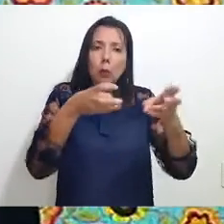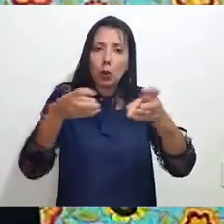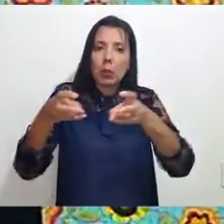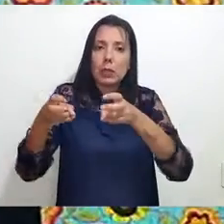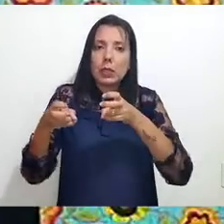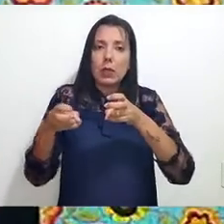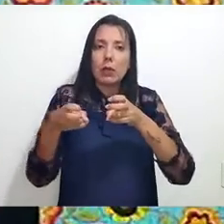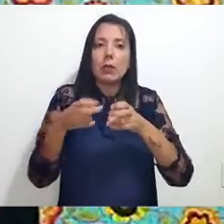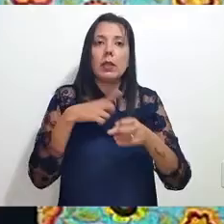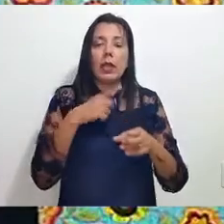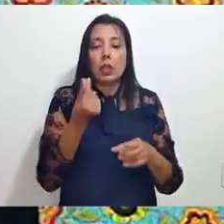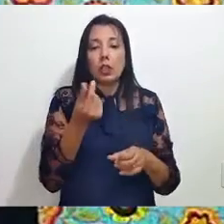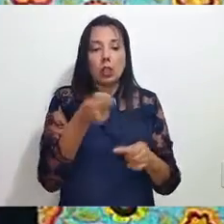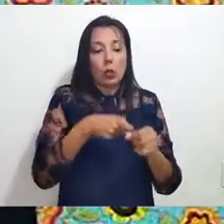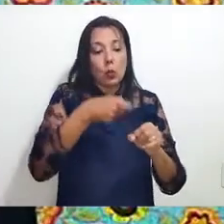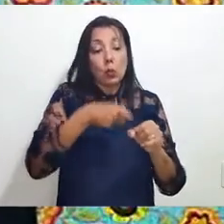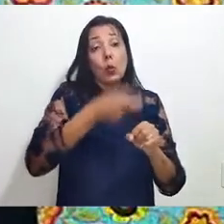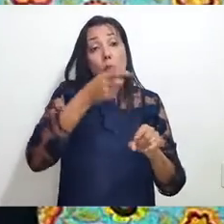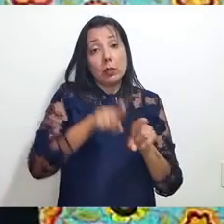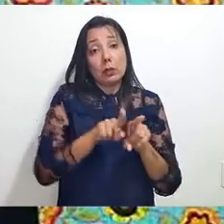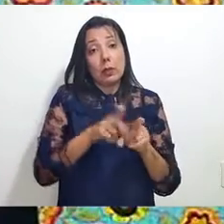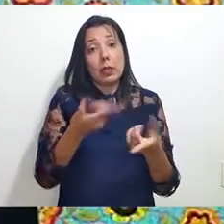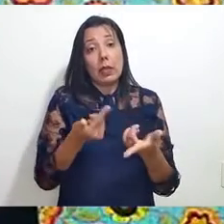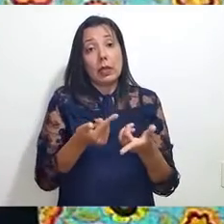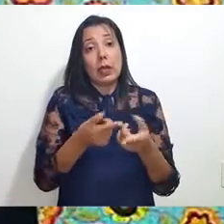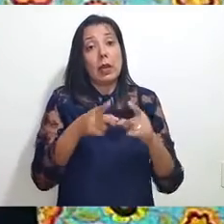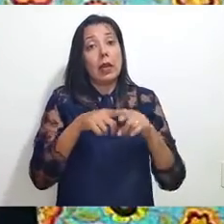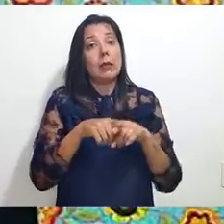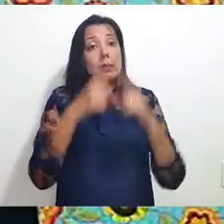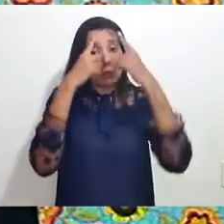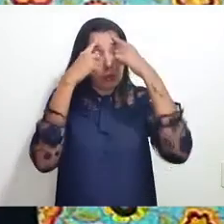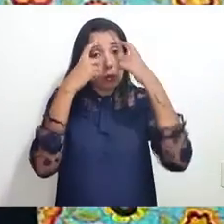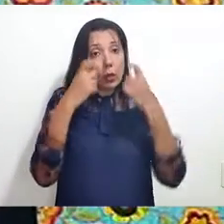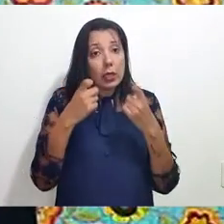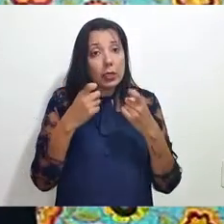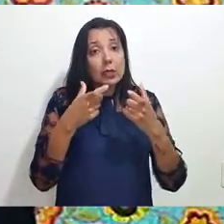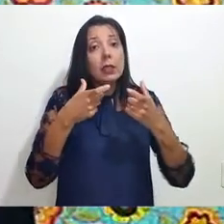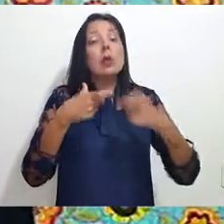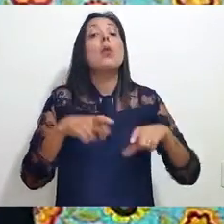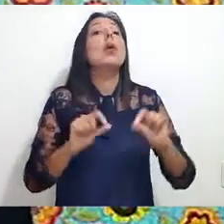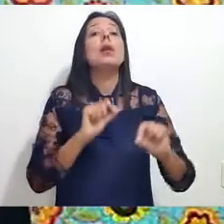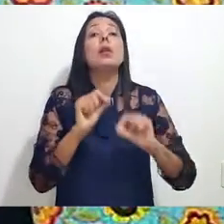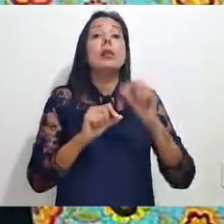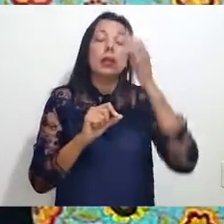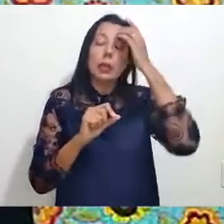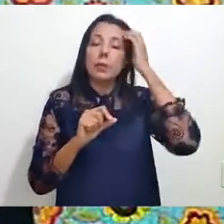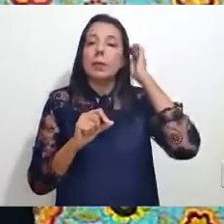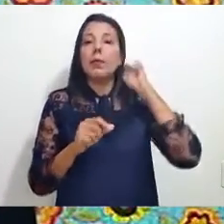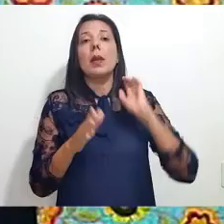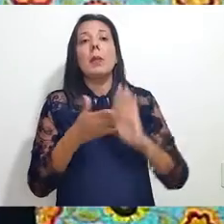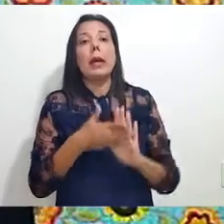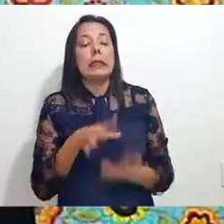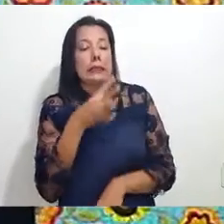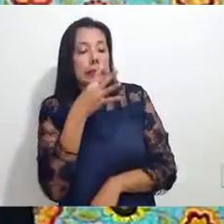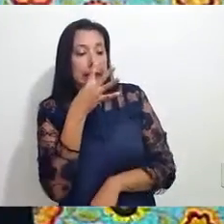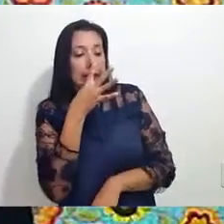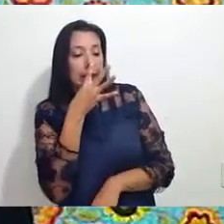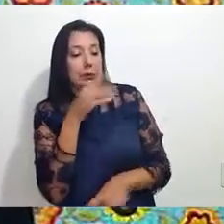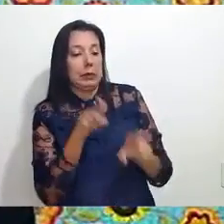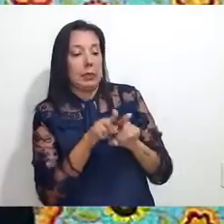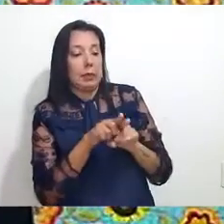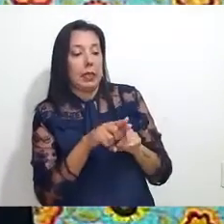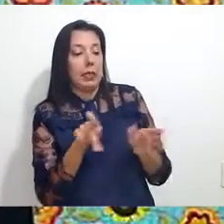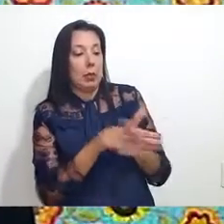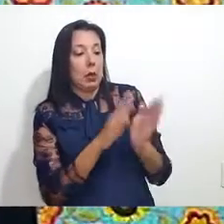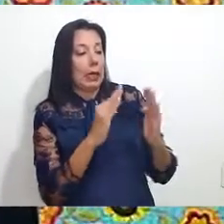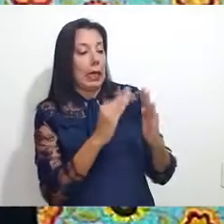troca. Infelizmente, a gente vê muito, né? Então, a gente vê que são casos, principalmente que acontecem no norte do país,